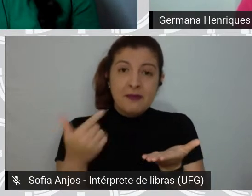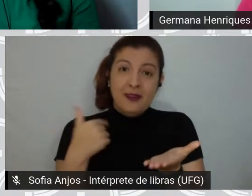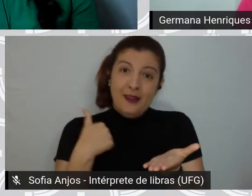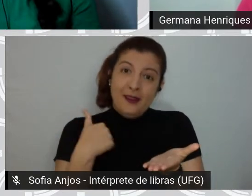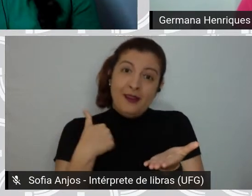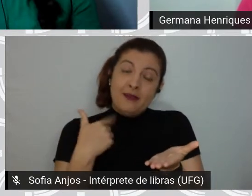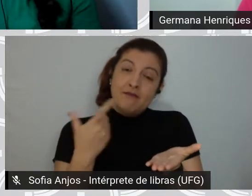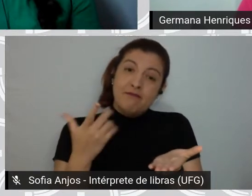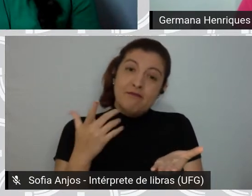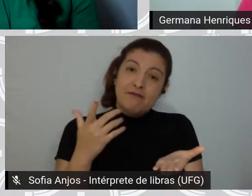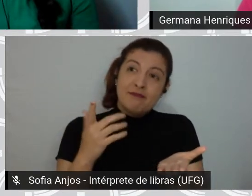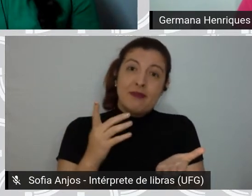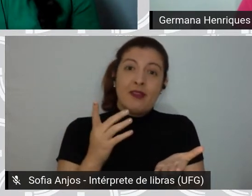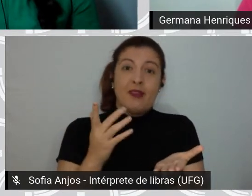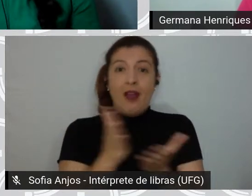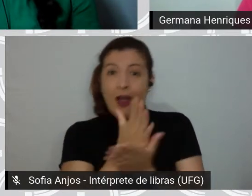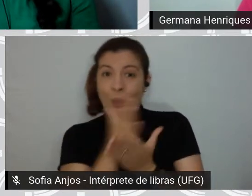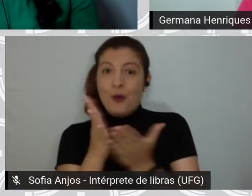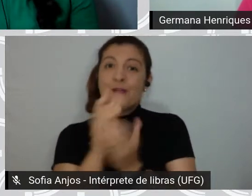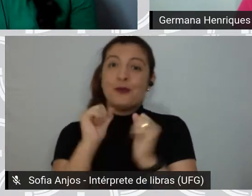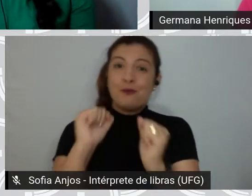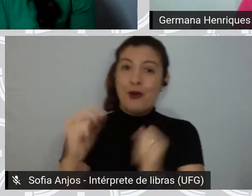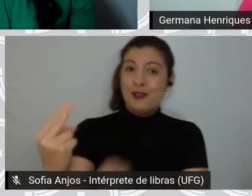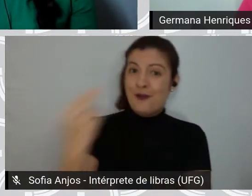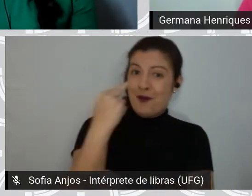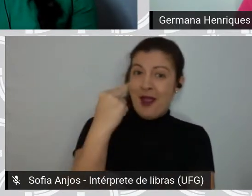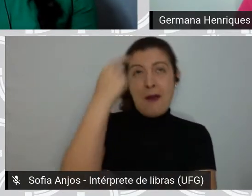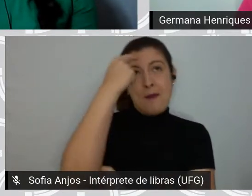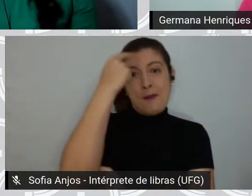como lacunar, e eu tenho plena consciência